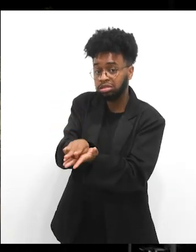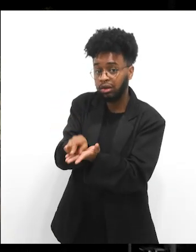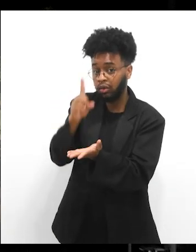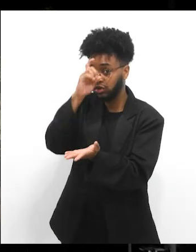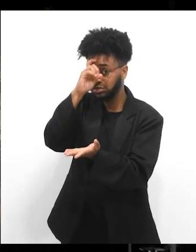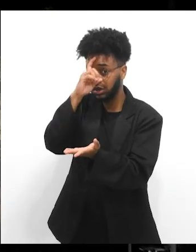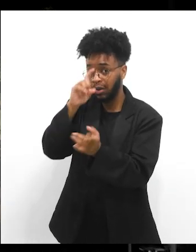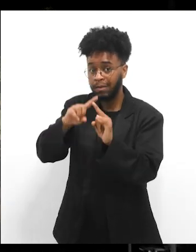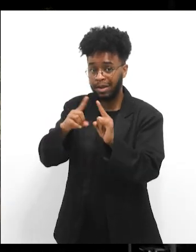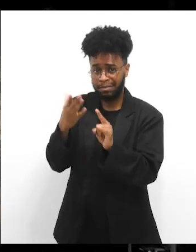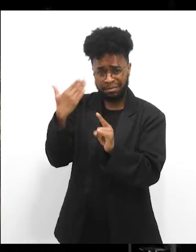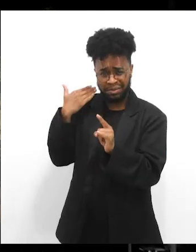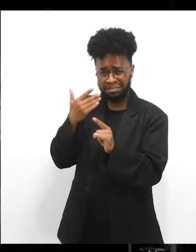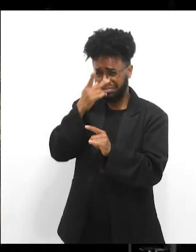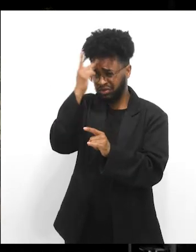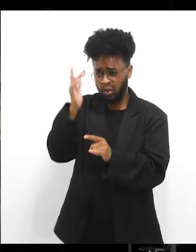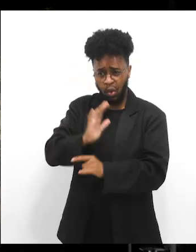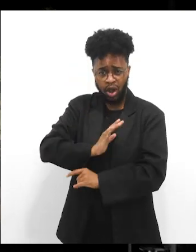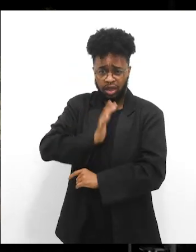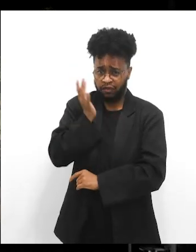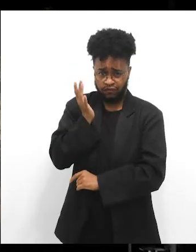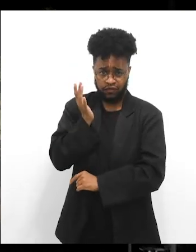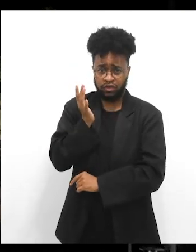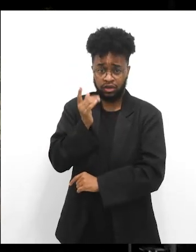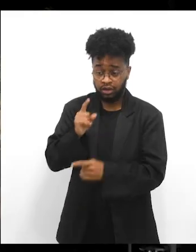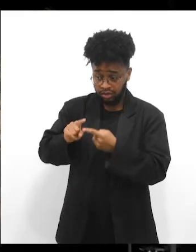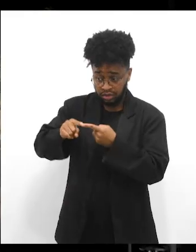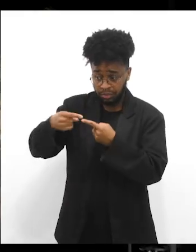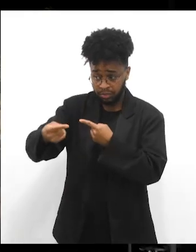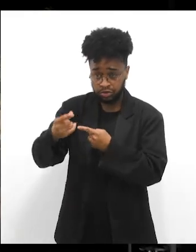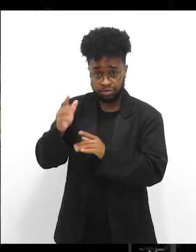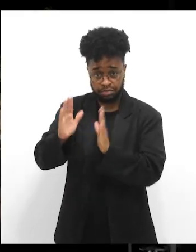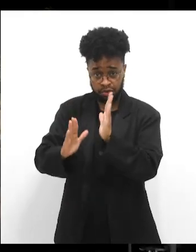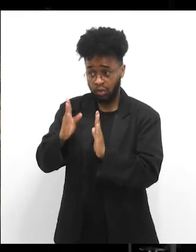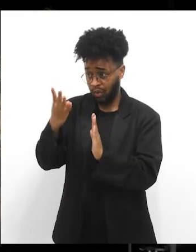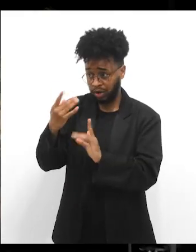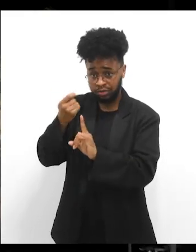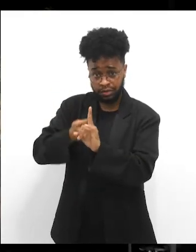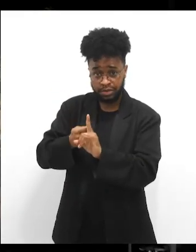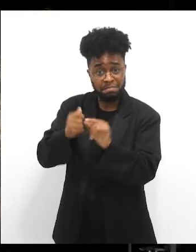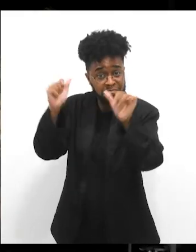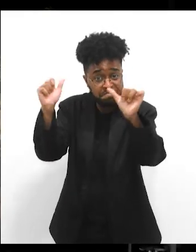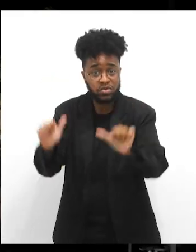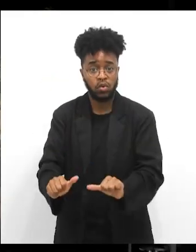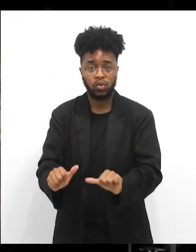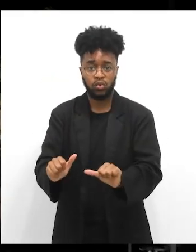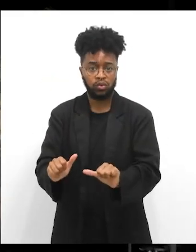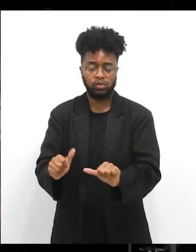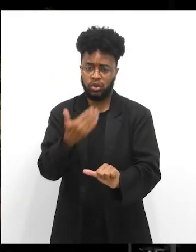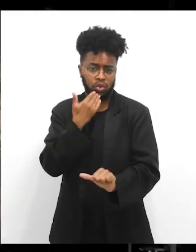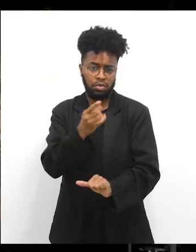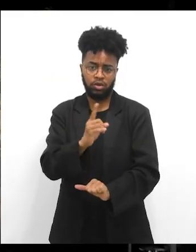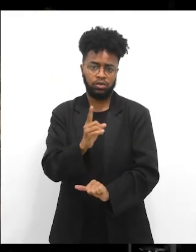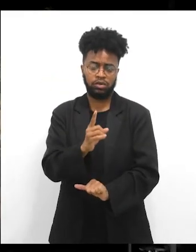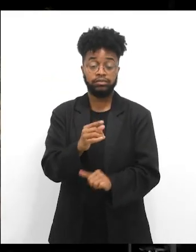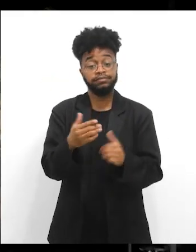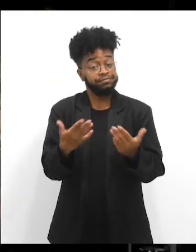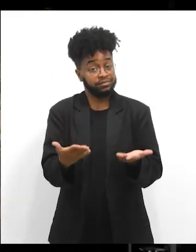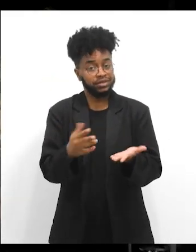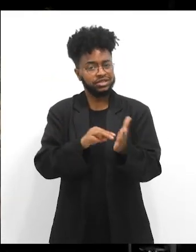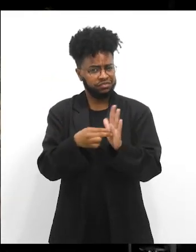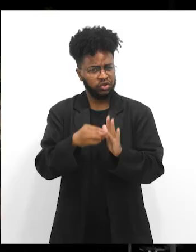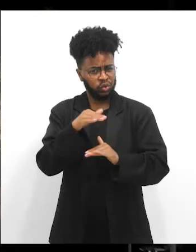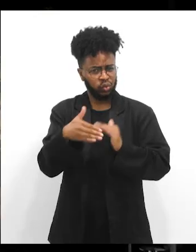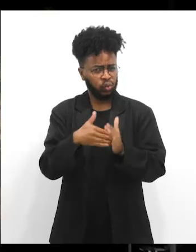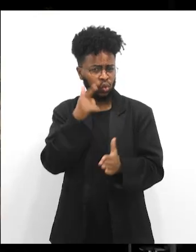no CTI. E ele era uma pessoa insuportável. Depois dos 4 meses, ele saiu pior do que entrou.